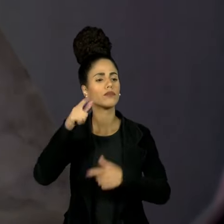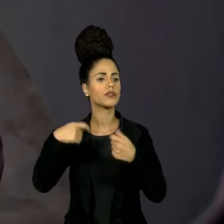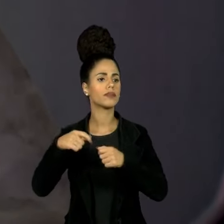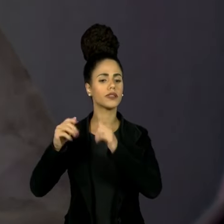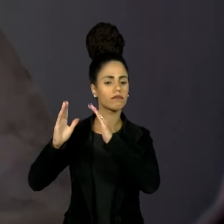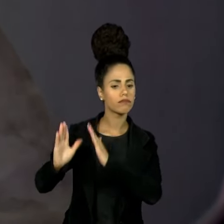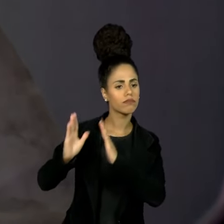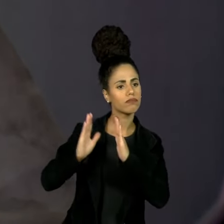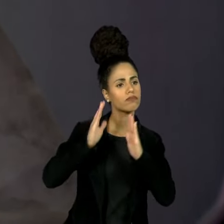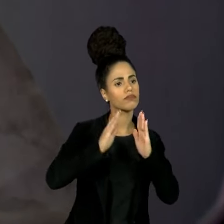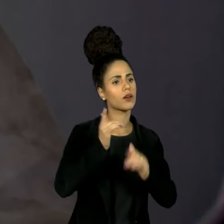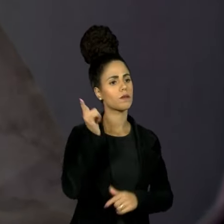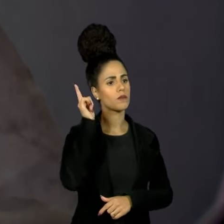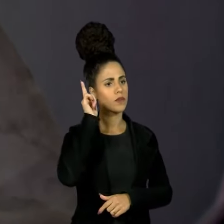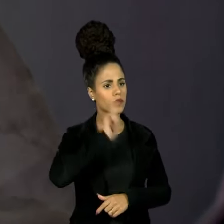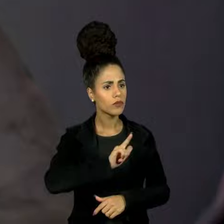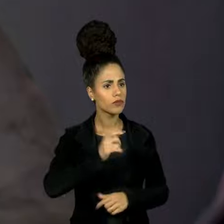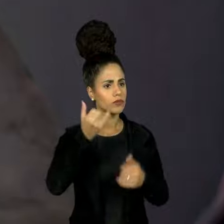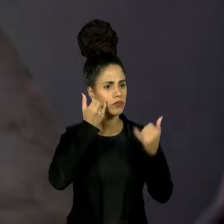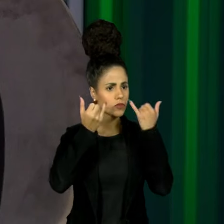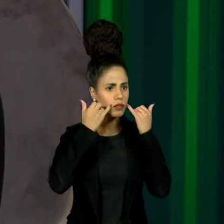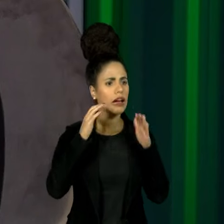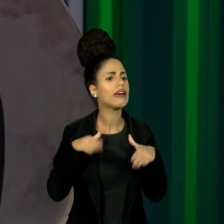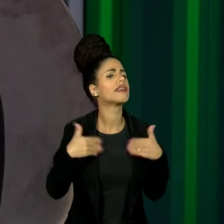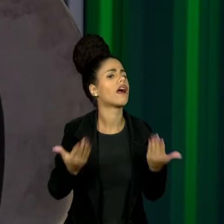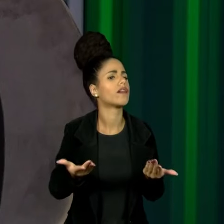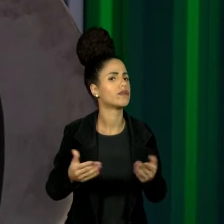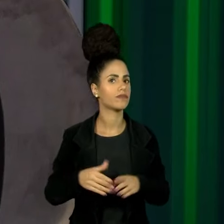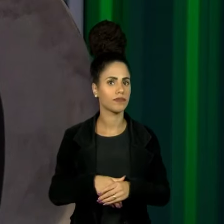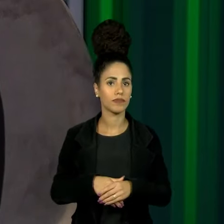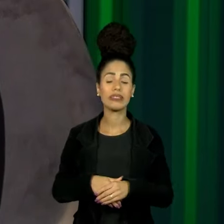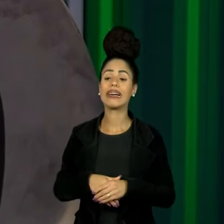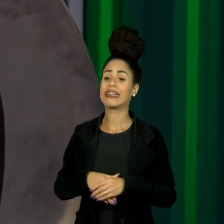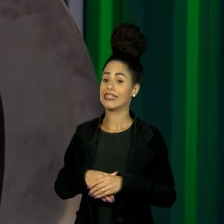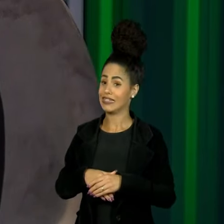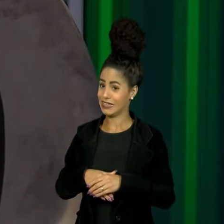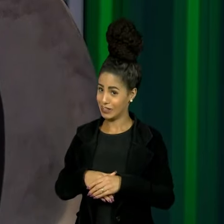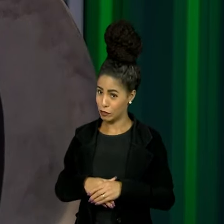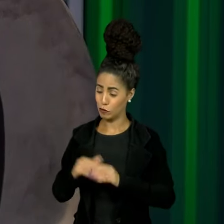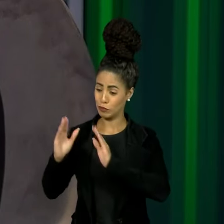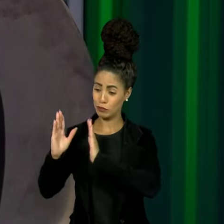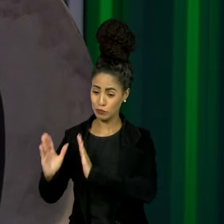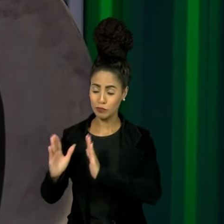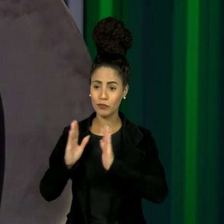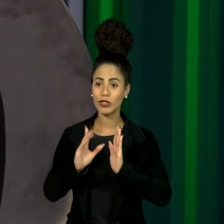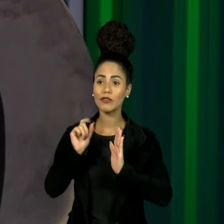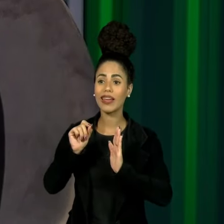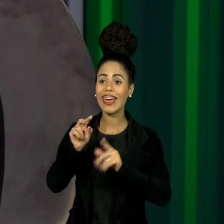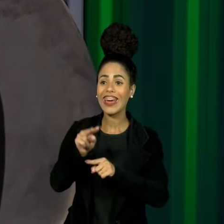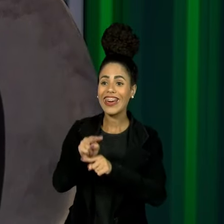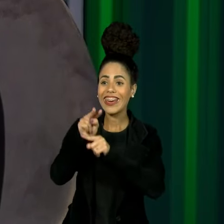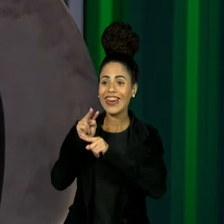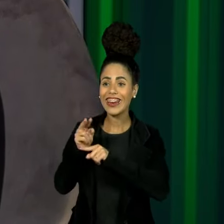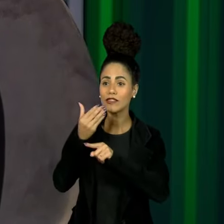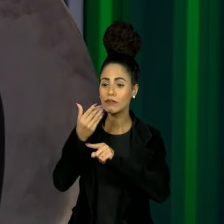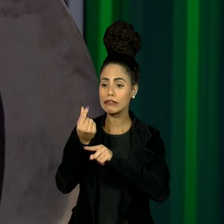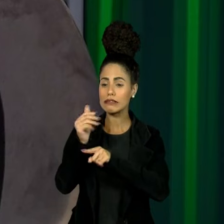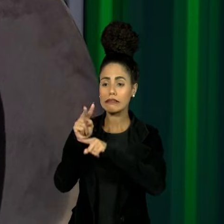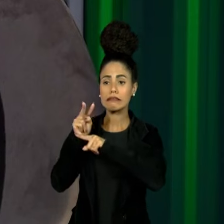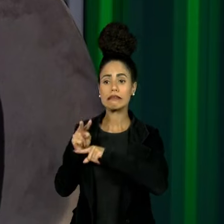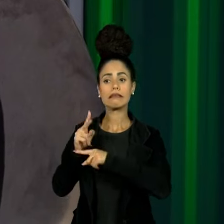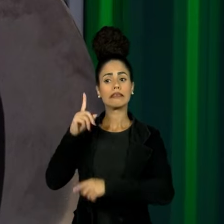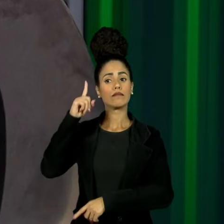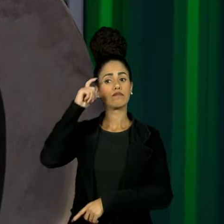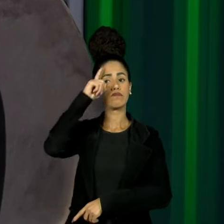e implementar essas informações. E aí? O acesso ao crédito é um grande limitador, porque, de fato, faz com que o